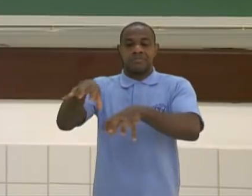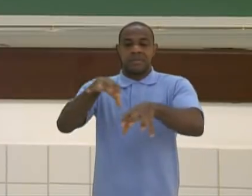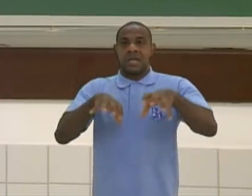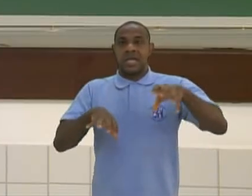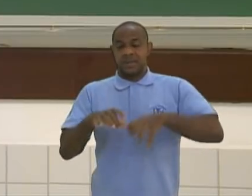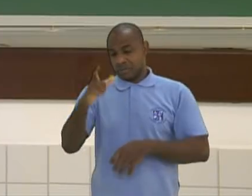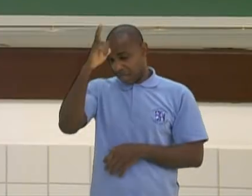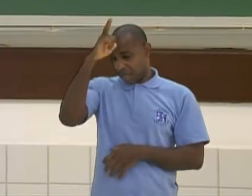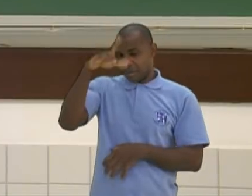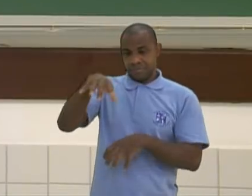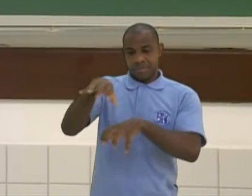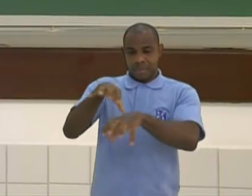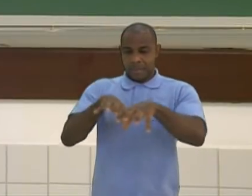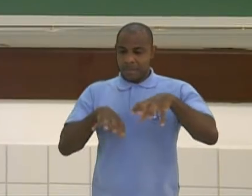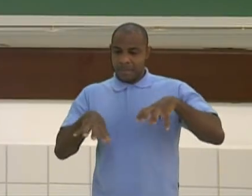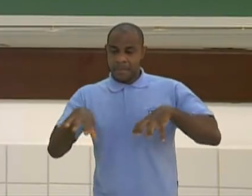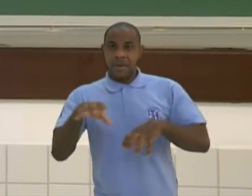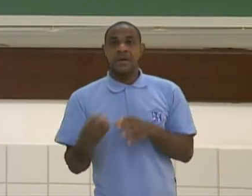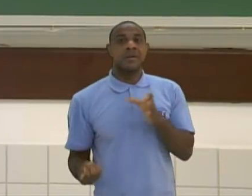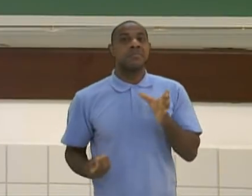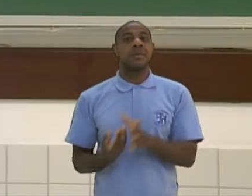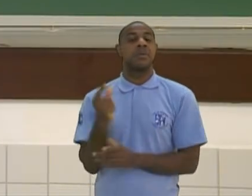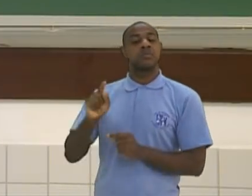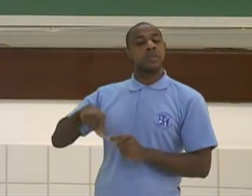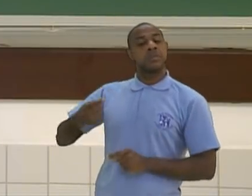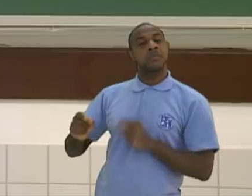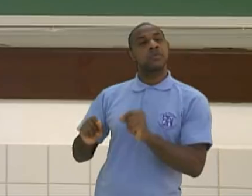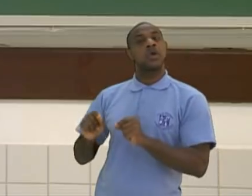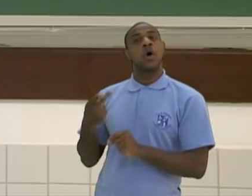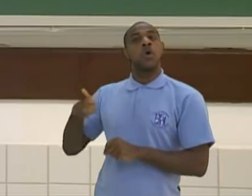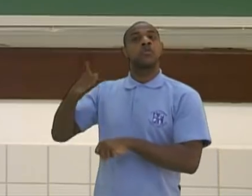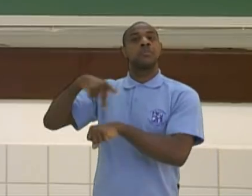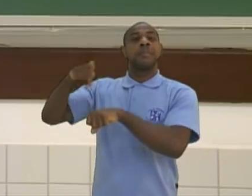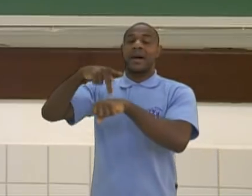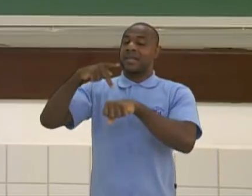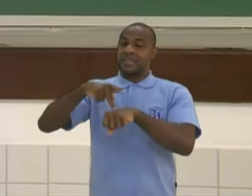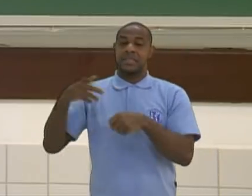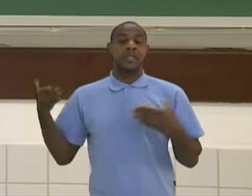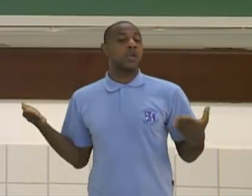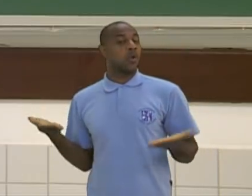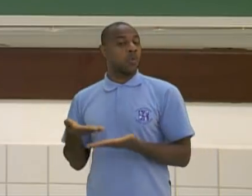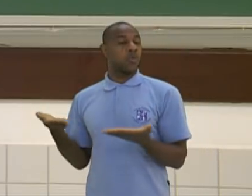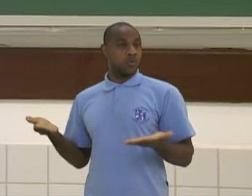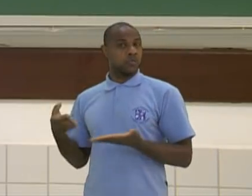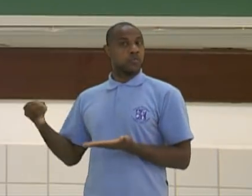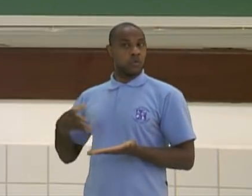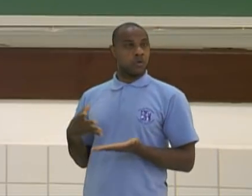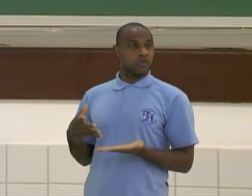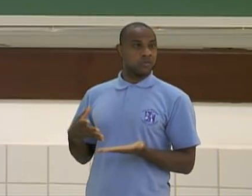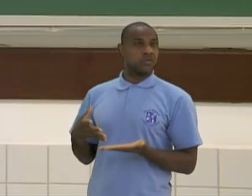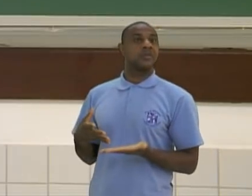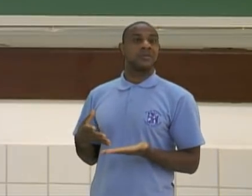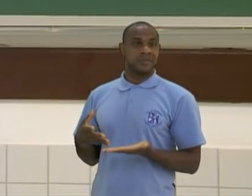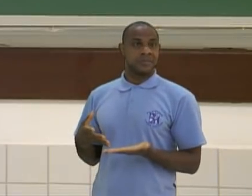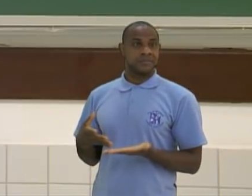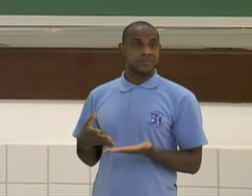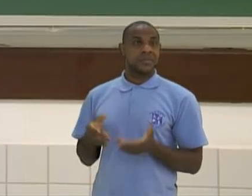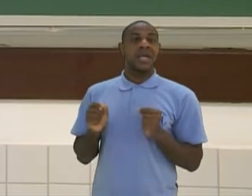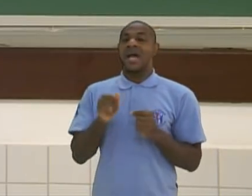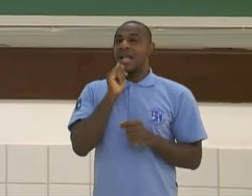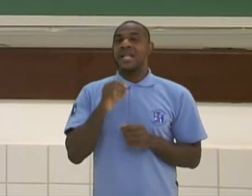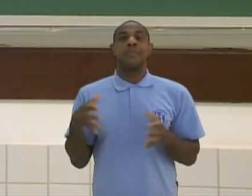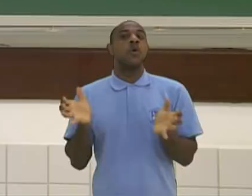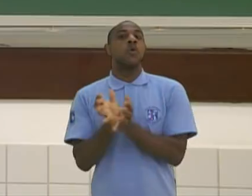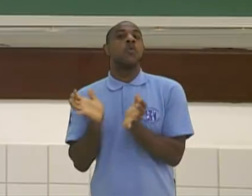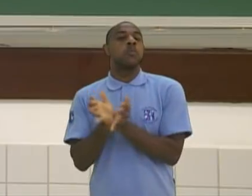germânicos, né? Inclusive que vão dar origem depois a outros países atuais, inclusive, né? Os francos é a origem de França, inclusive, é